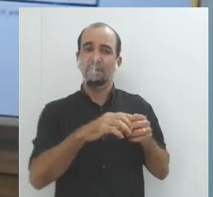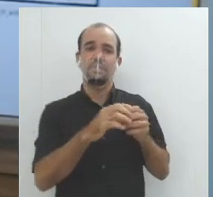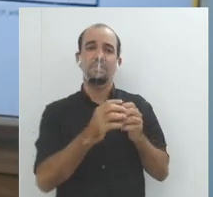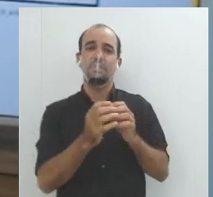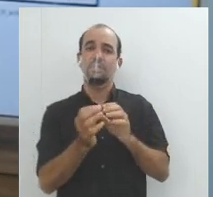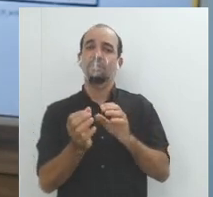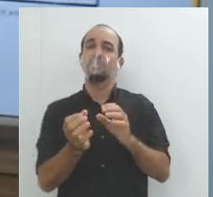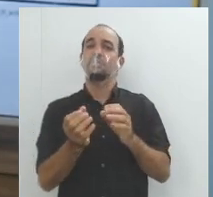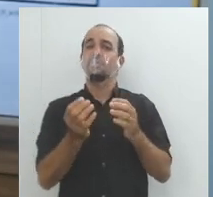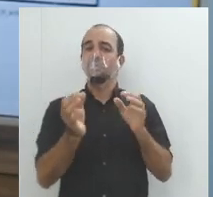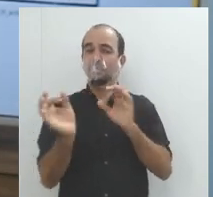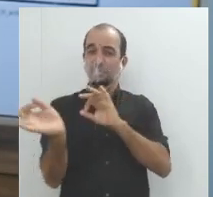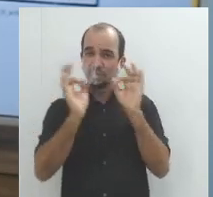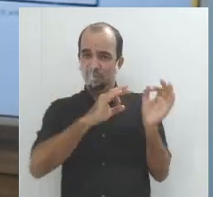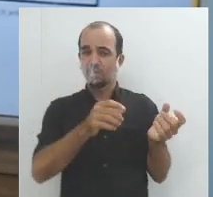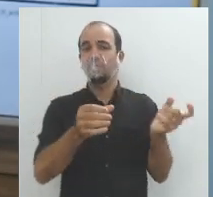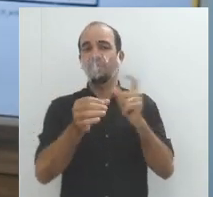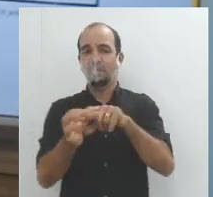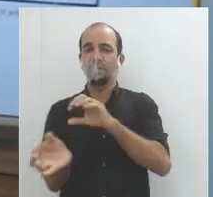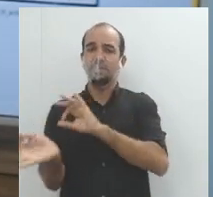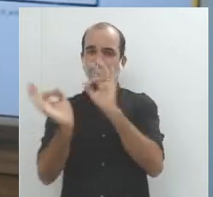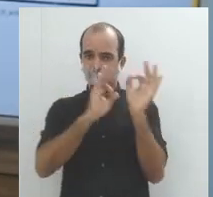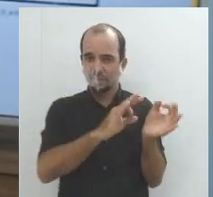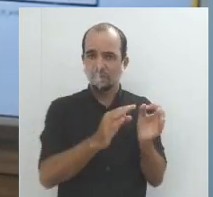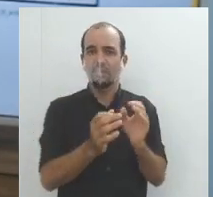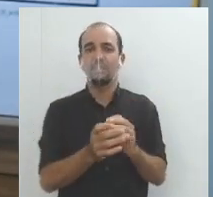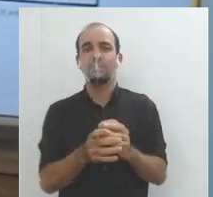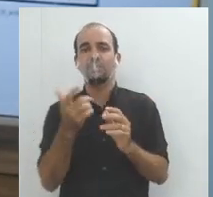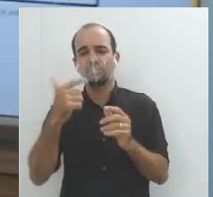ao vídeo novamente caso seja necessário,